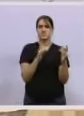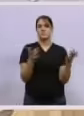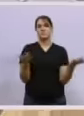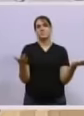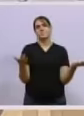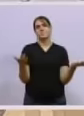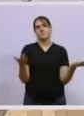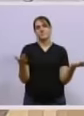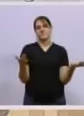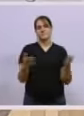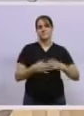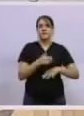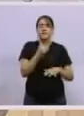sofrimento.